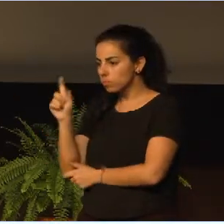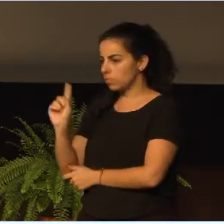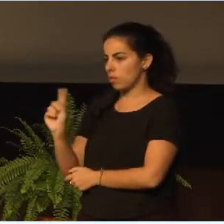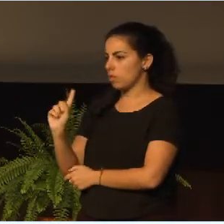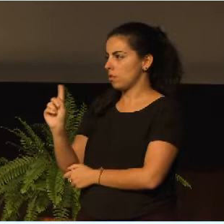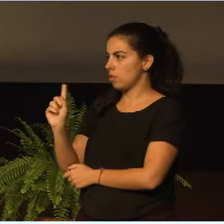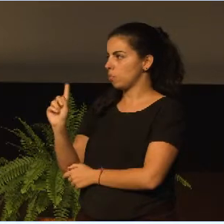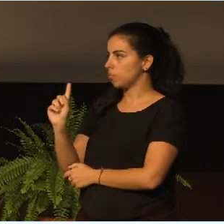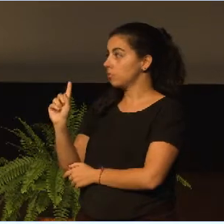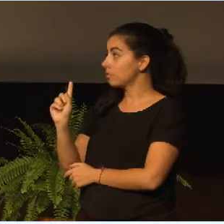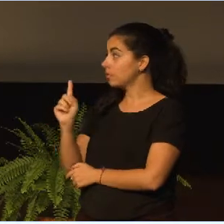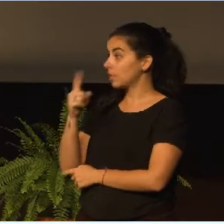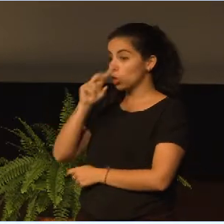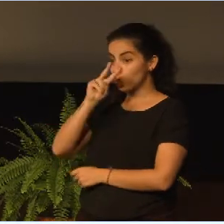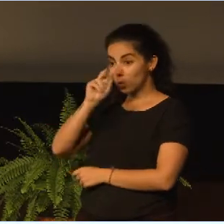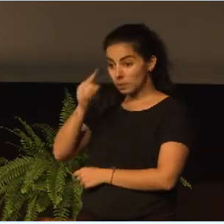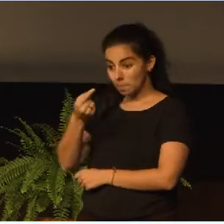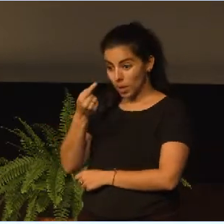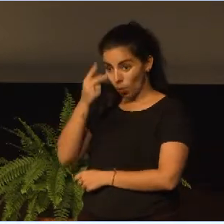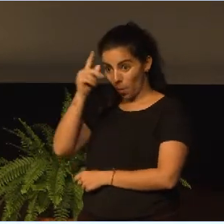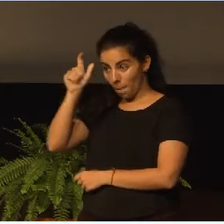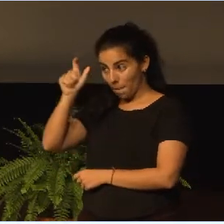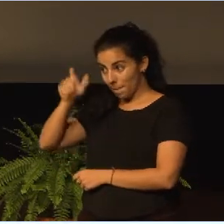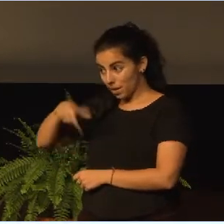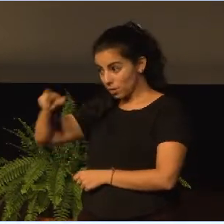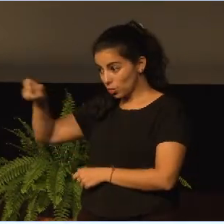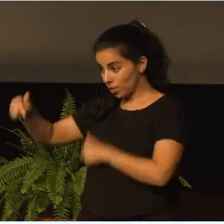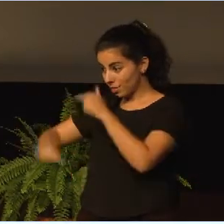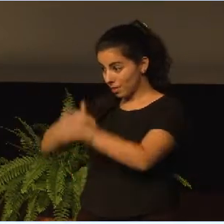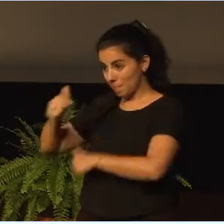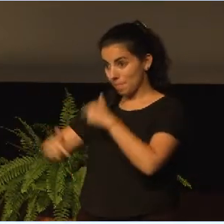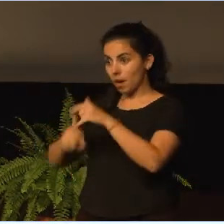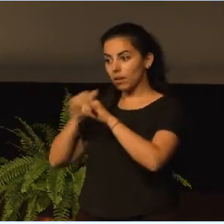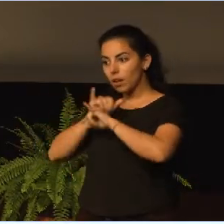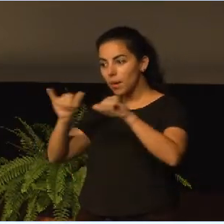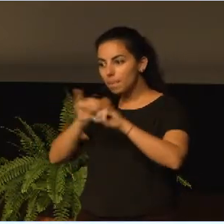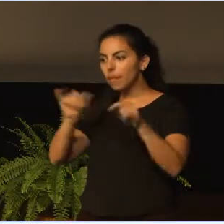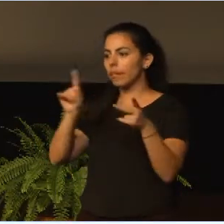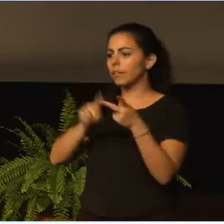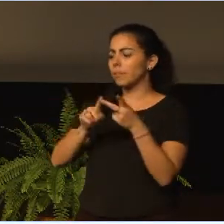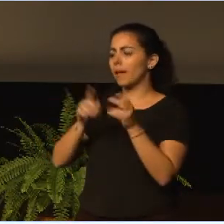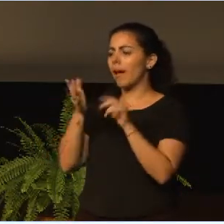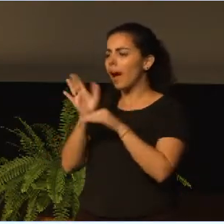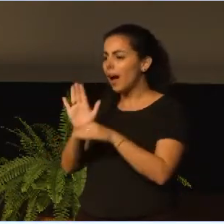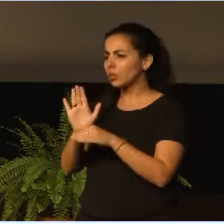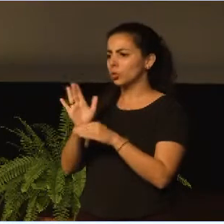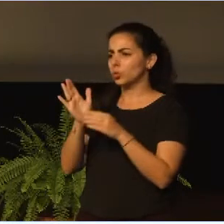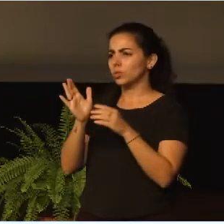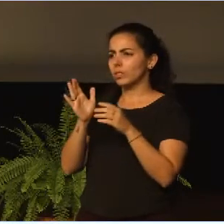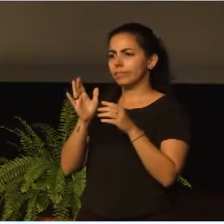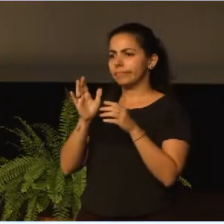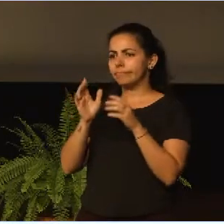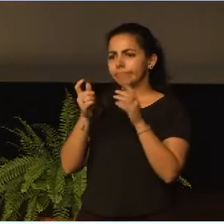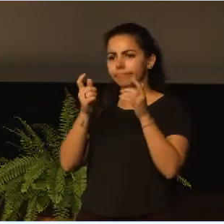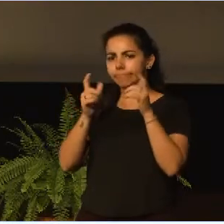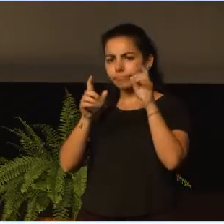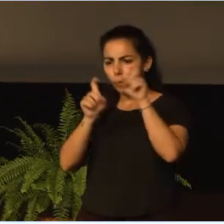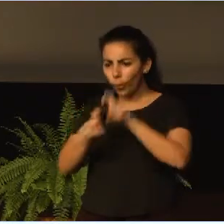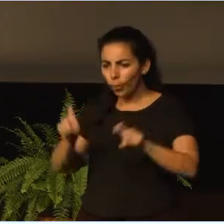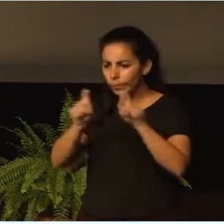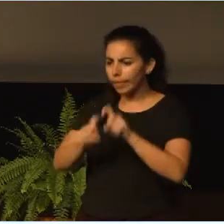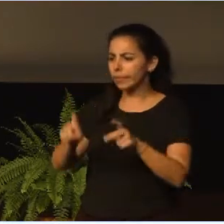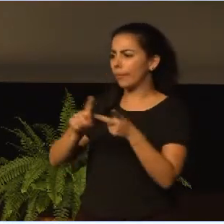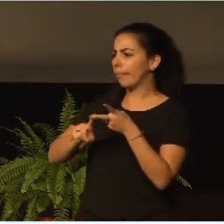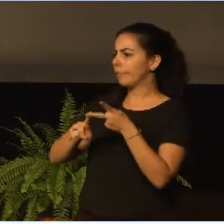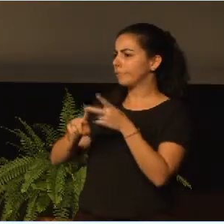É de mais de 2.000 pessoas que ajudaram na campanha e que ainda ajudam com código, com inputs, com grupos no Telegram, enfim,